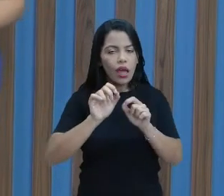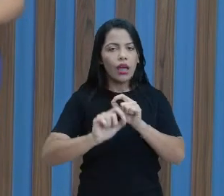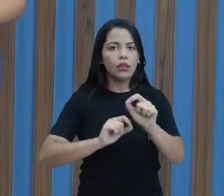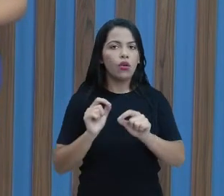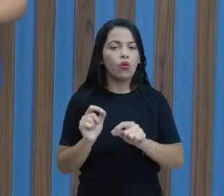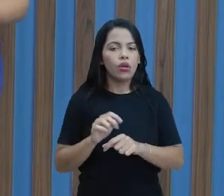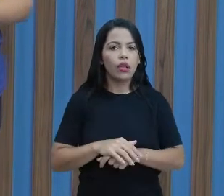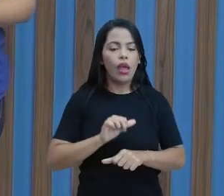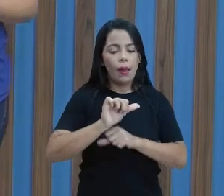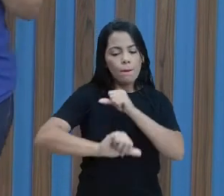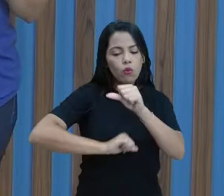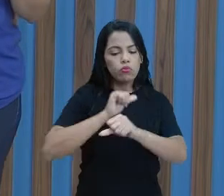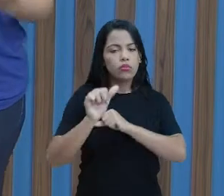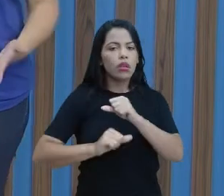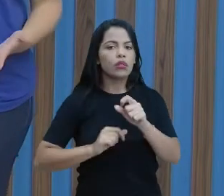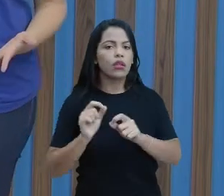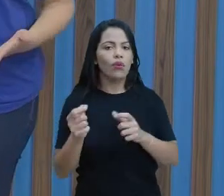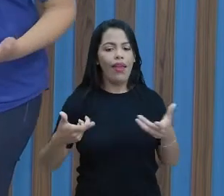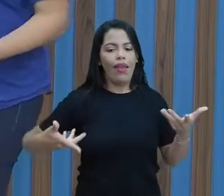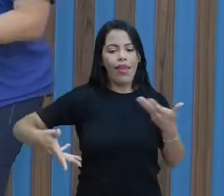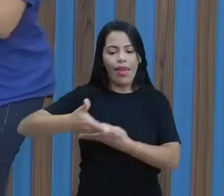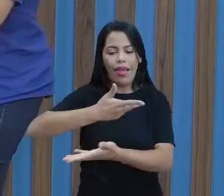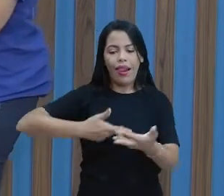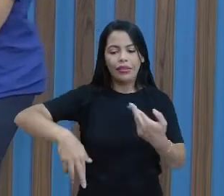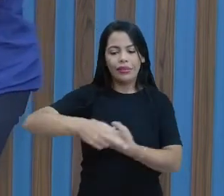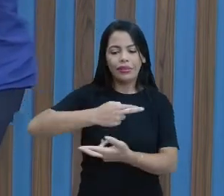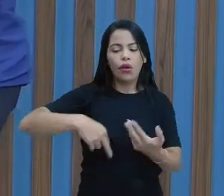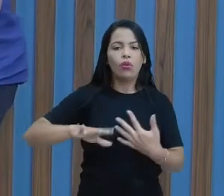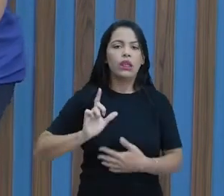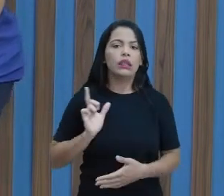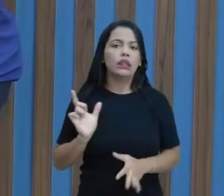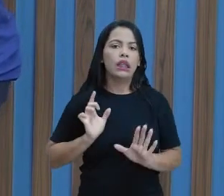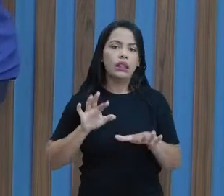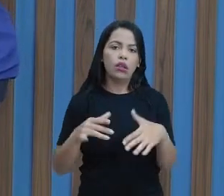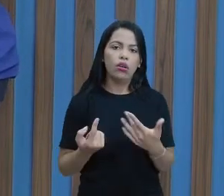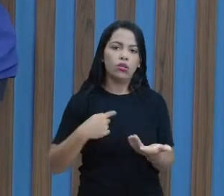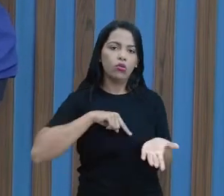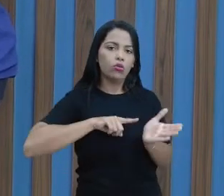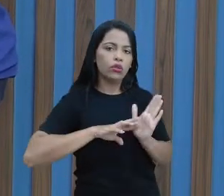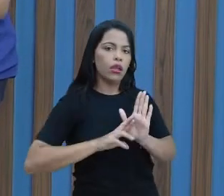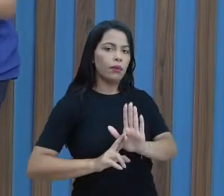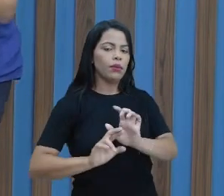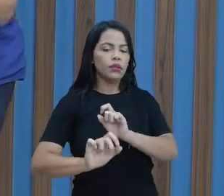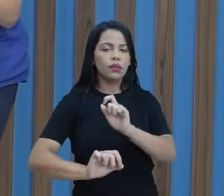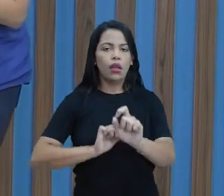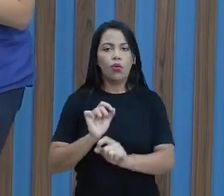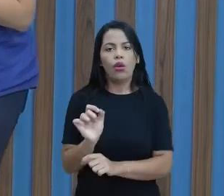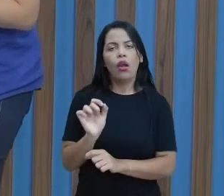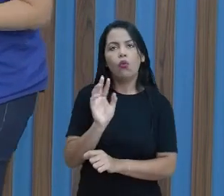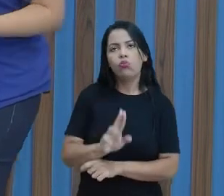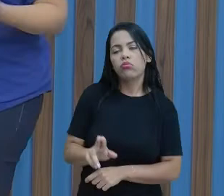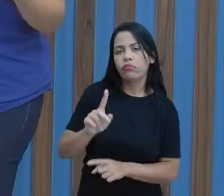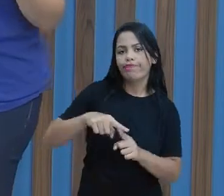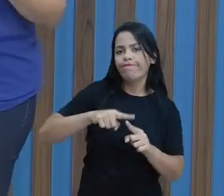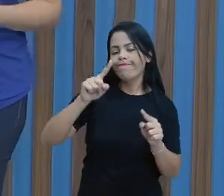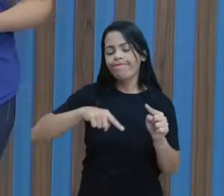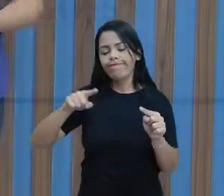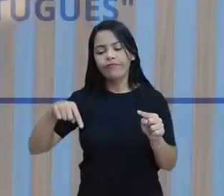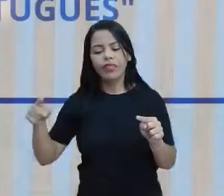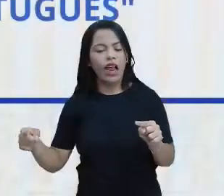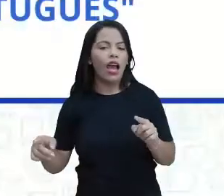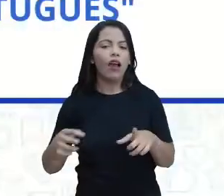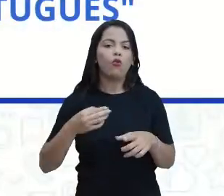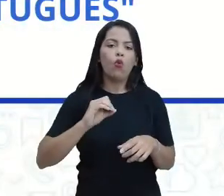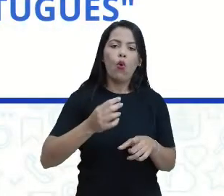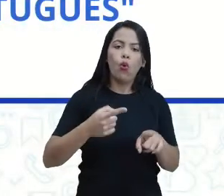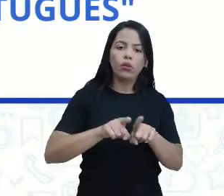essa transformação matemática é uma relação. E aí a gente pode representar isso através de um gráfico, através de uma